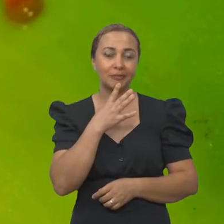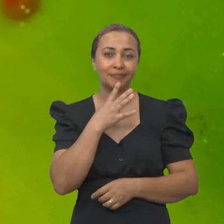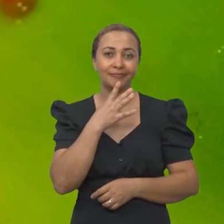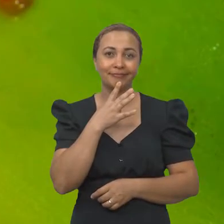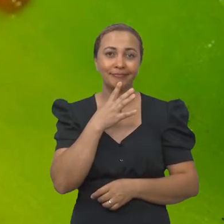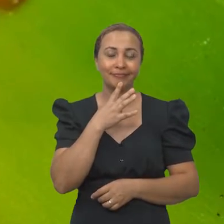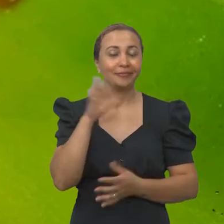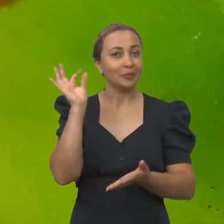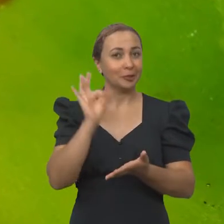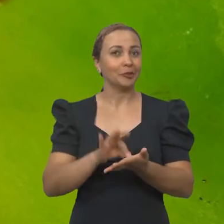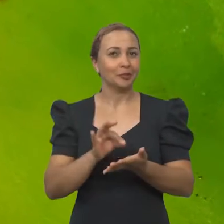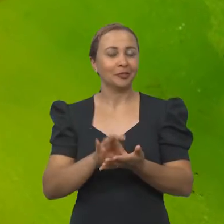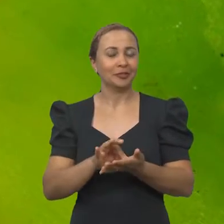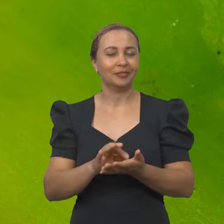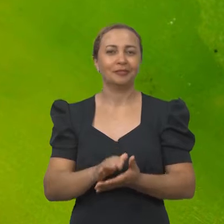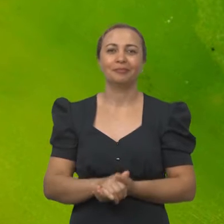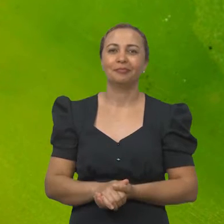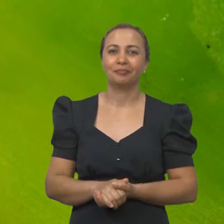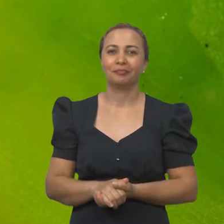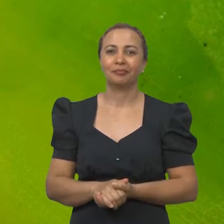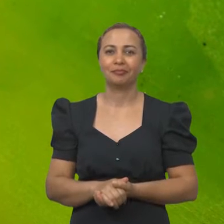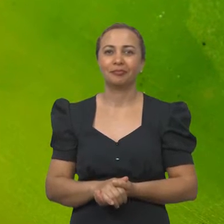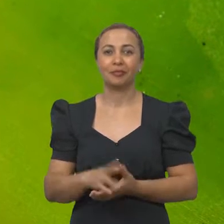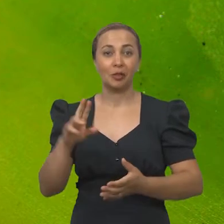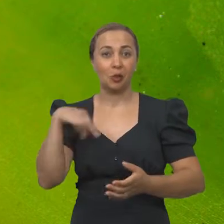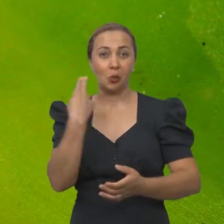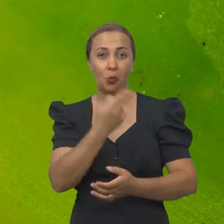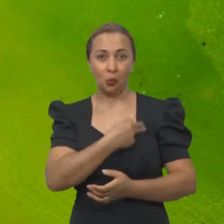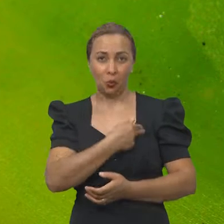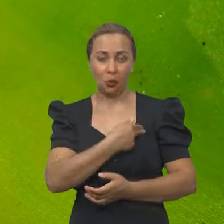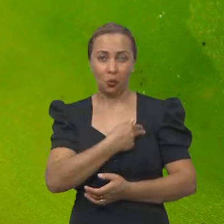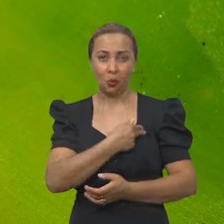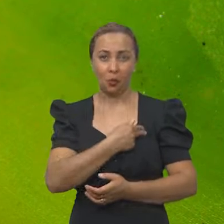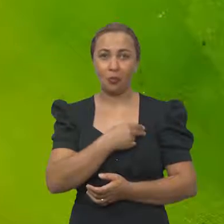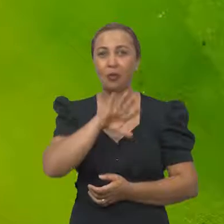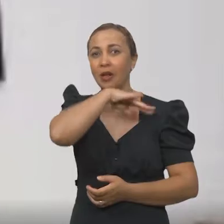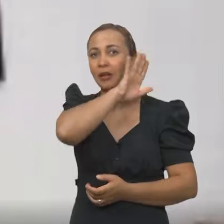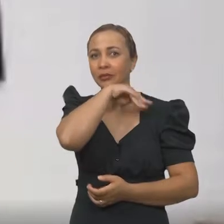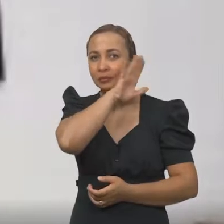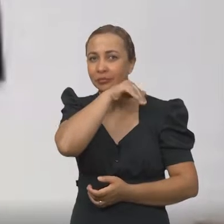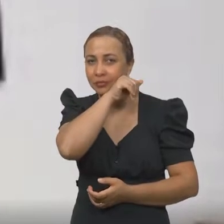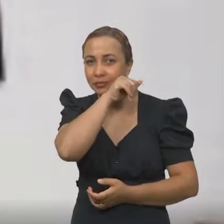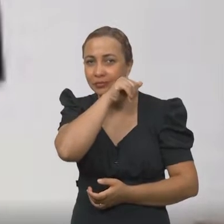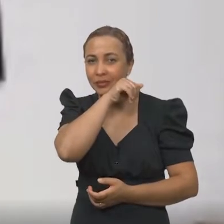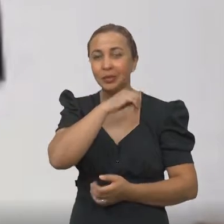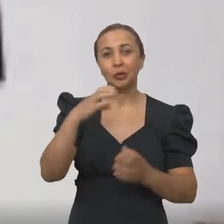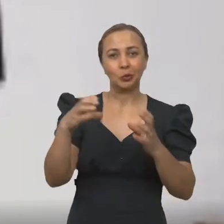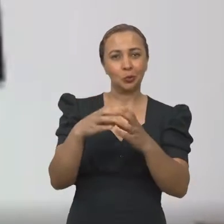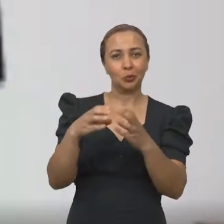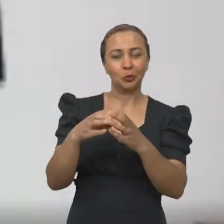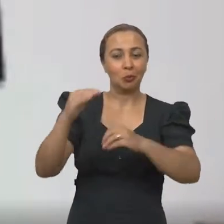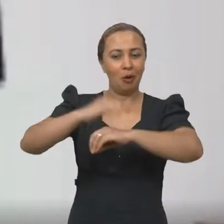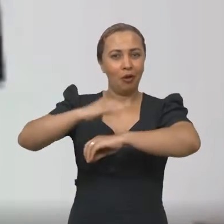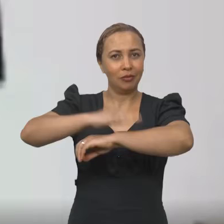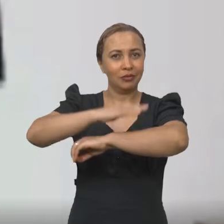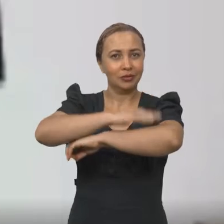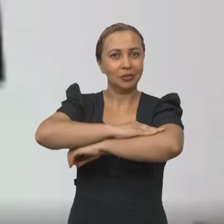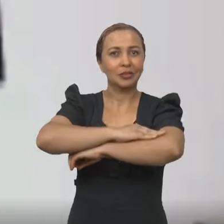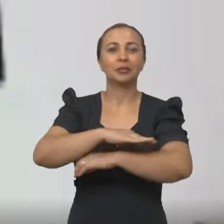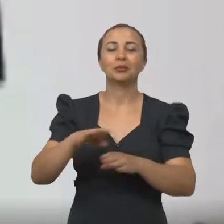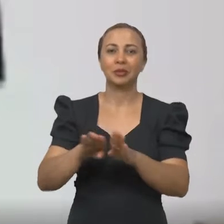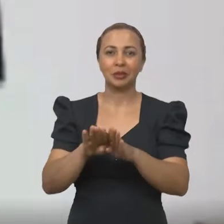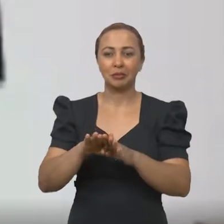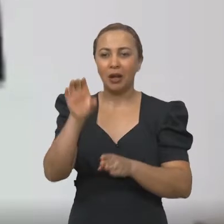conhecia oficialmente, né? Formalmente. Novas espécies, especialmente do grupo dos anfíbios, né,